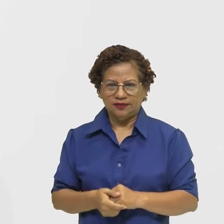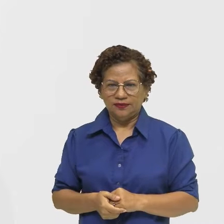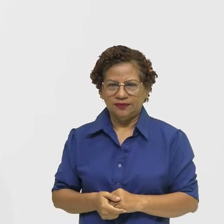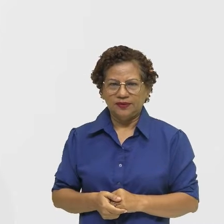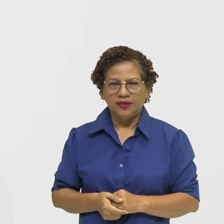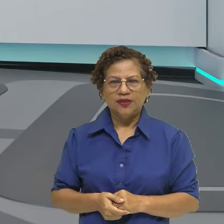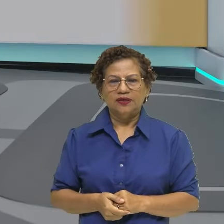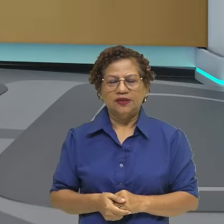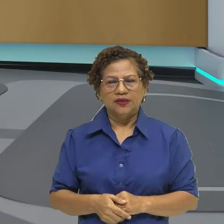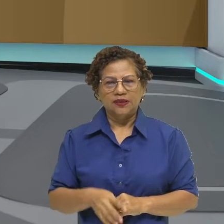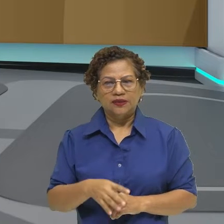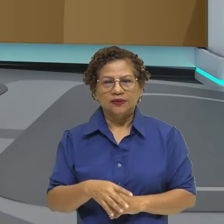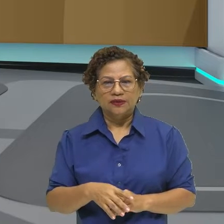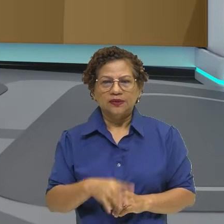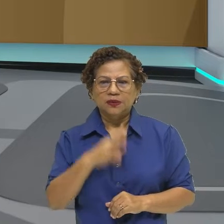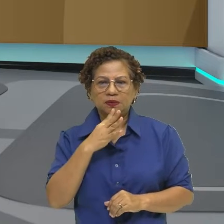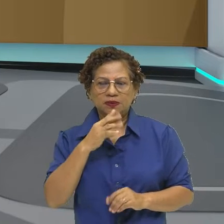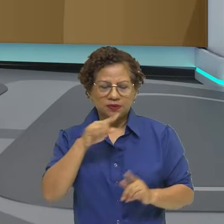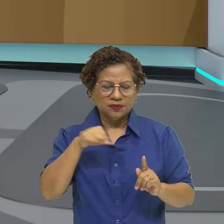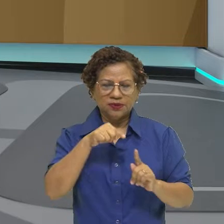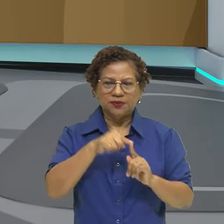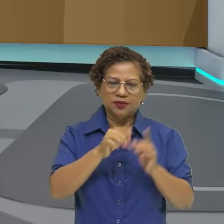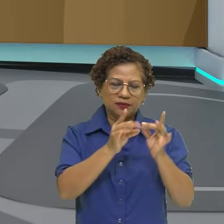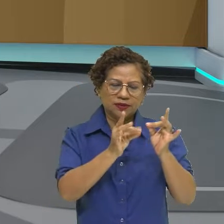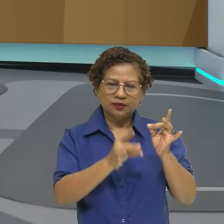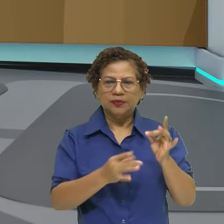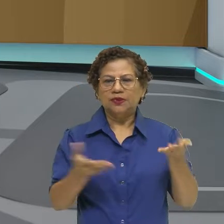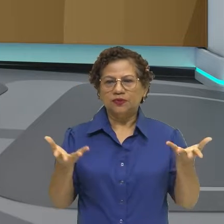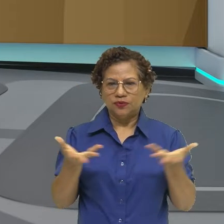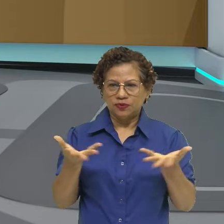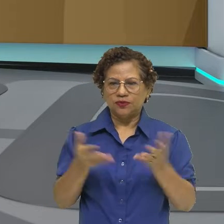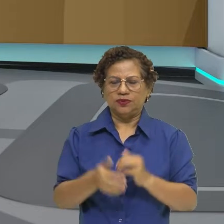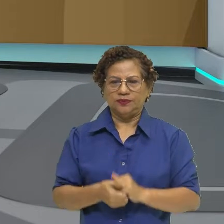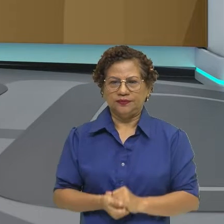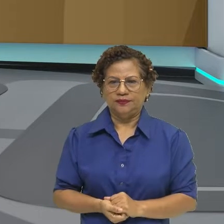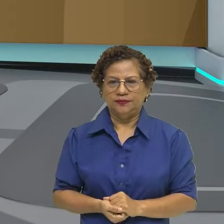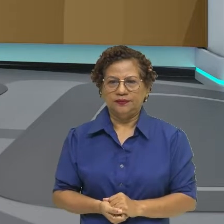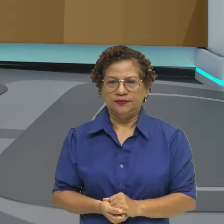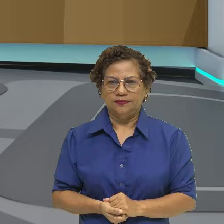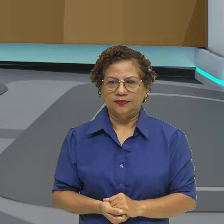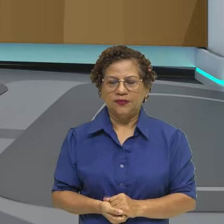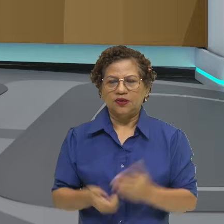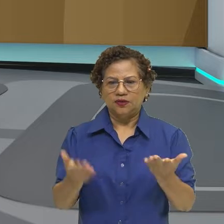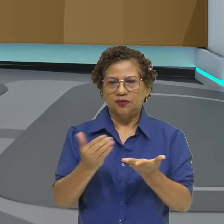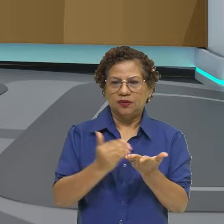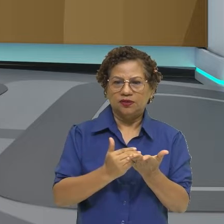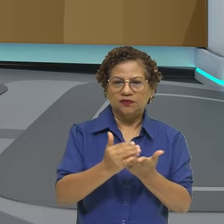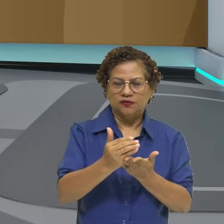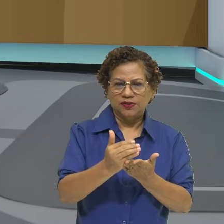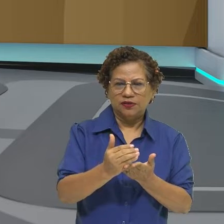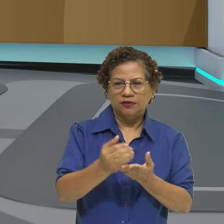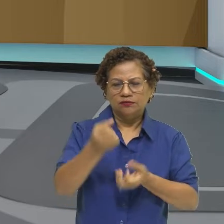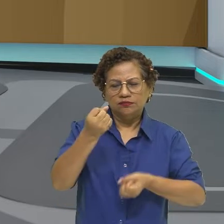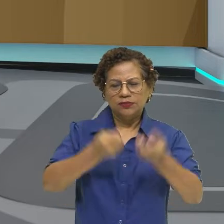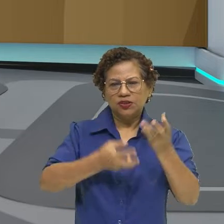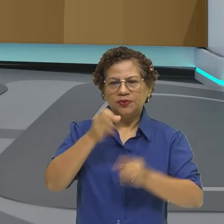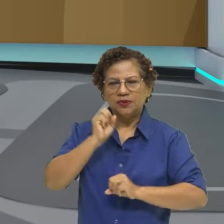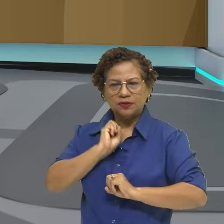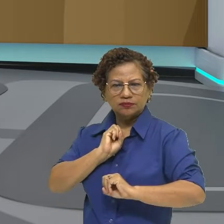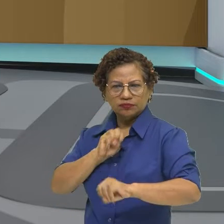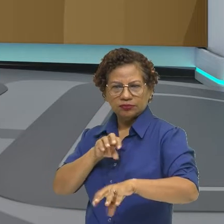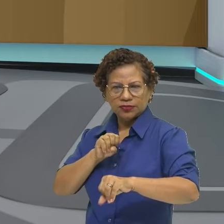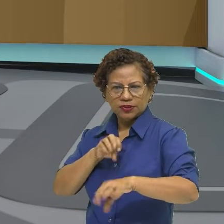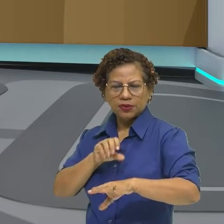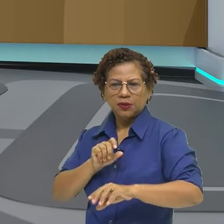de conhecimento e o nosso detalhamento da nossa aula de hoje. E vamos iniciar falando de que nós vamos falar